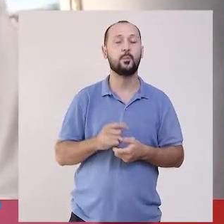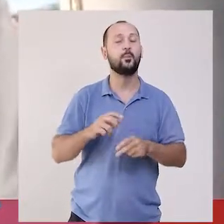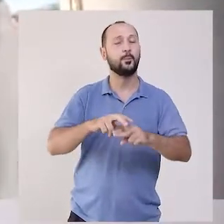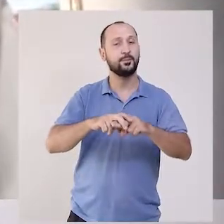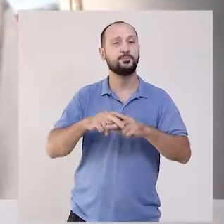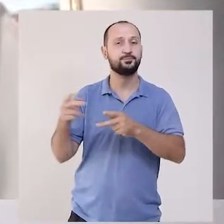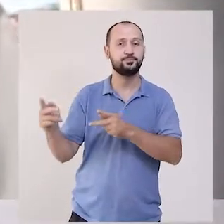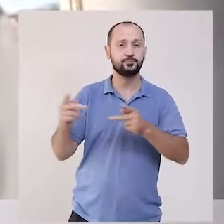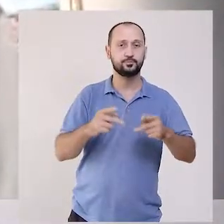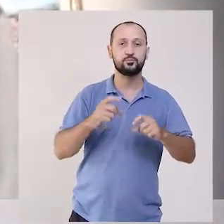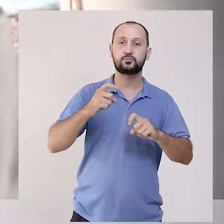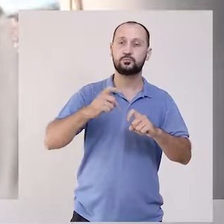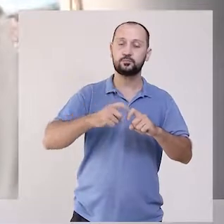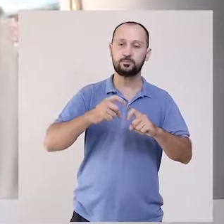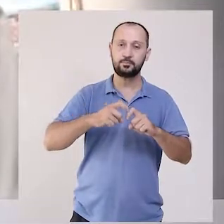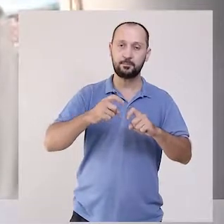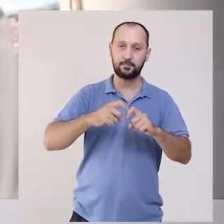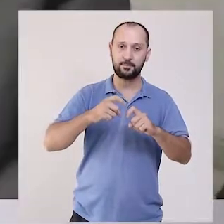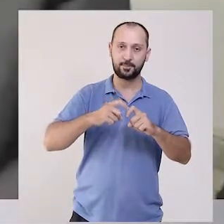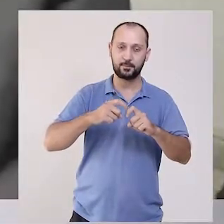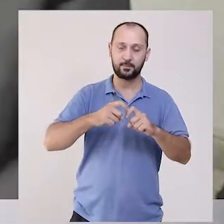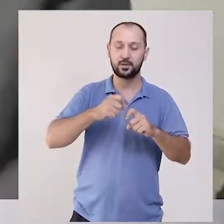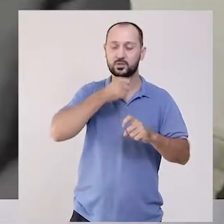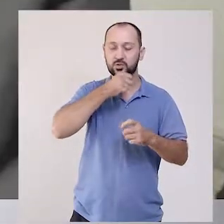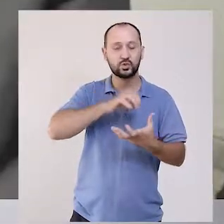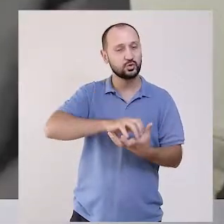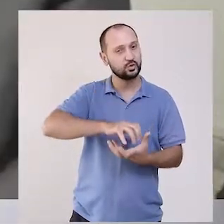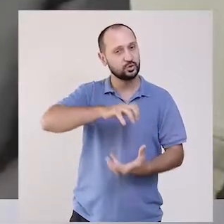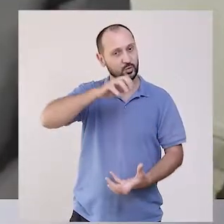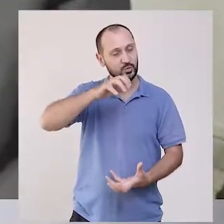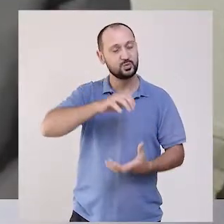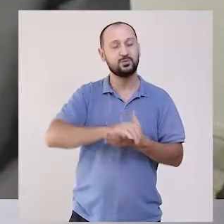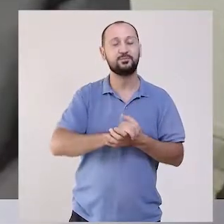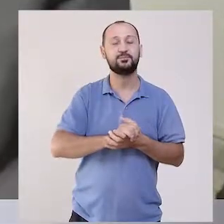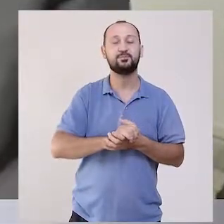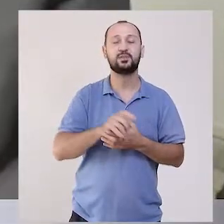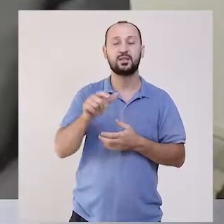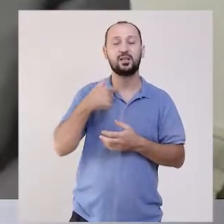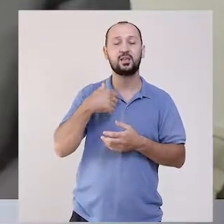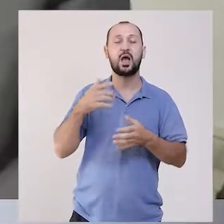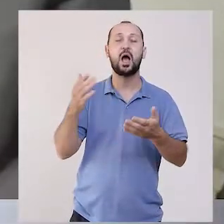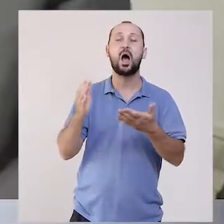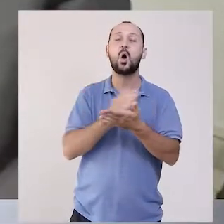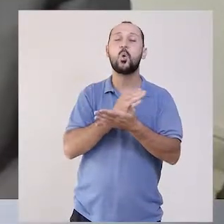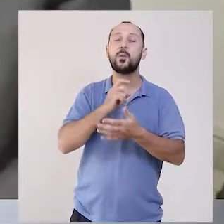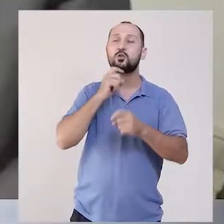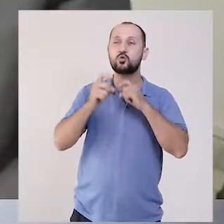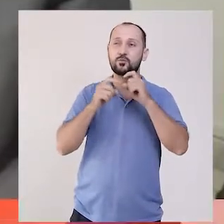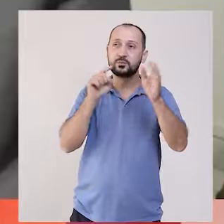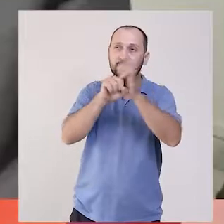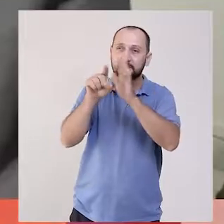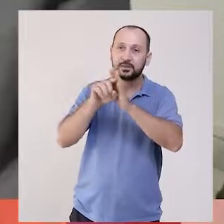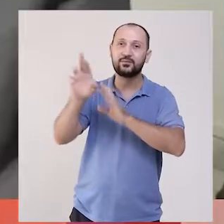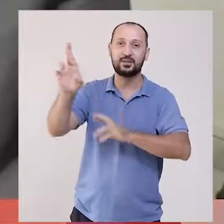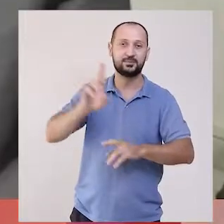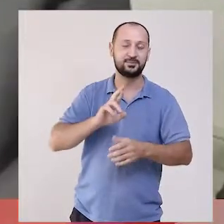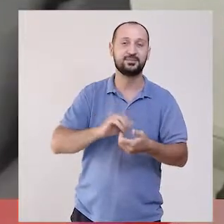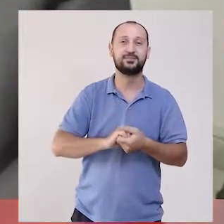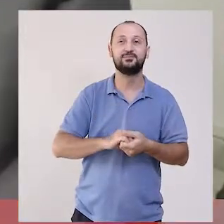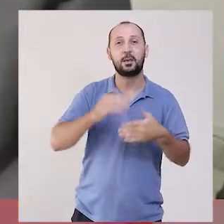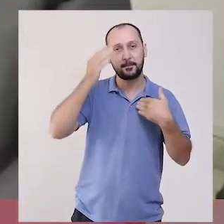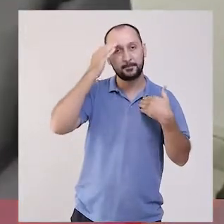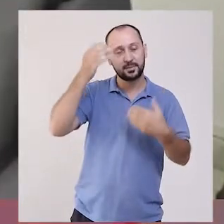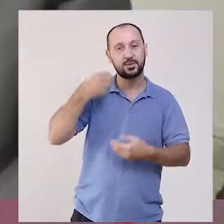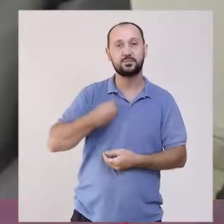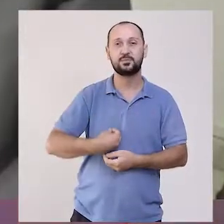é por isso que nós convidamos o médico geriatra José Roberto Pellegrino, que é quem vai tirar algumas das nossas dúvidas.